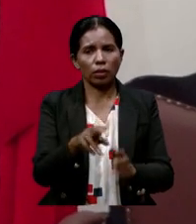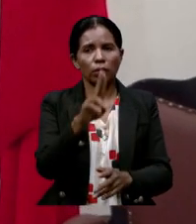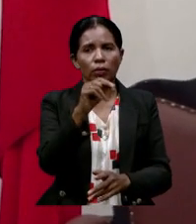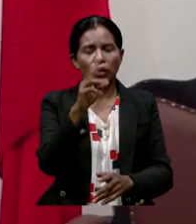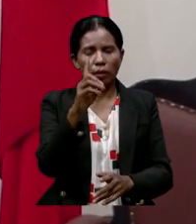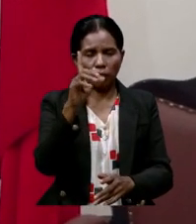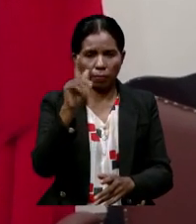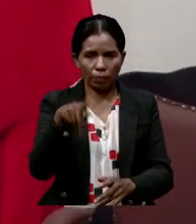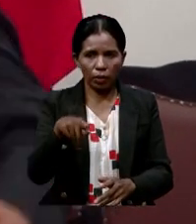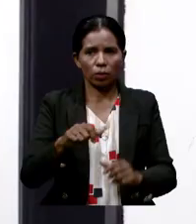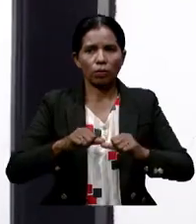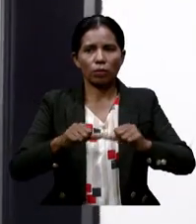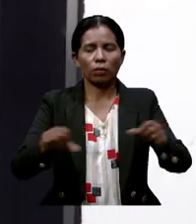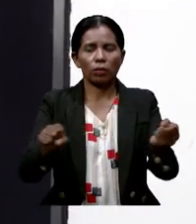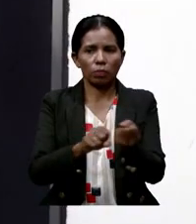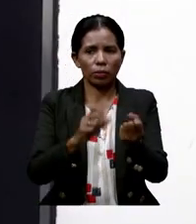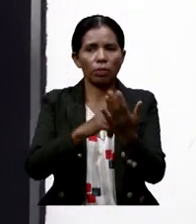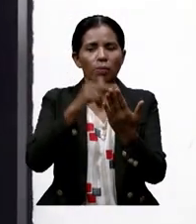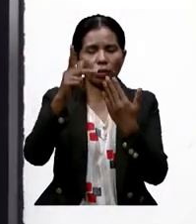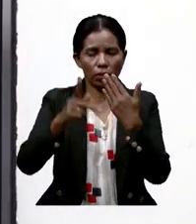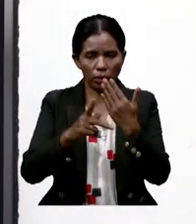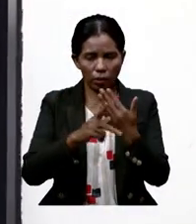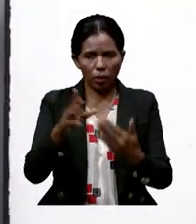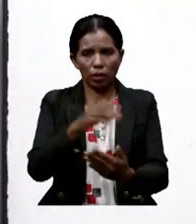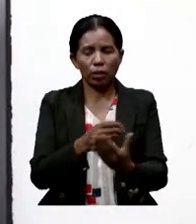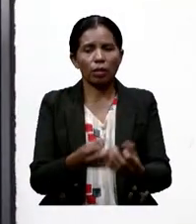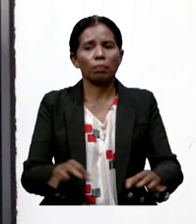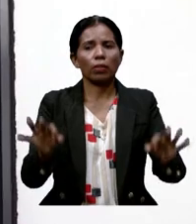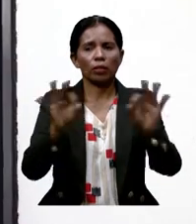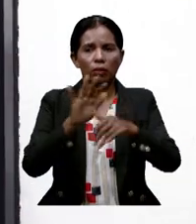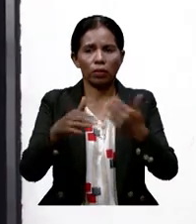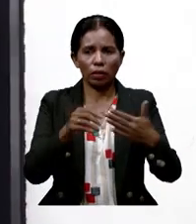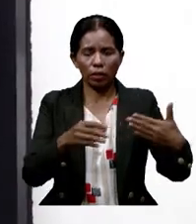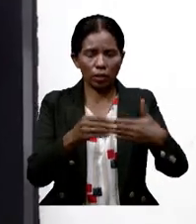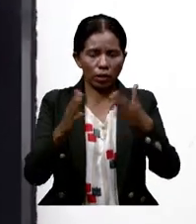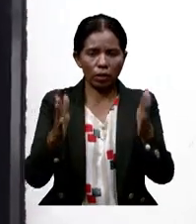continua suporta programa prioridade no isso importante sira nebe lidera